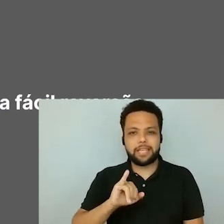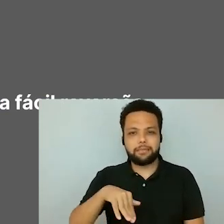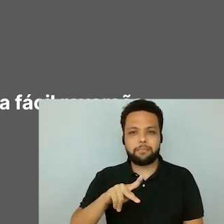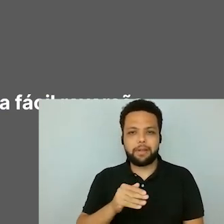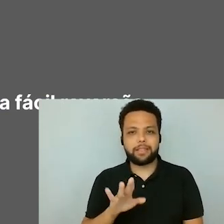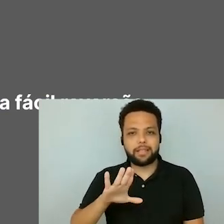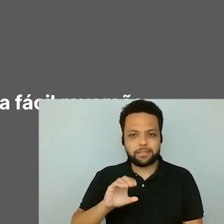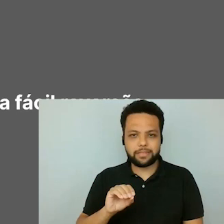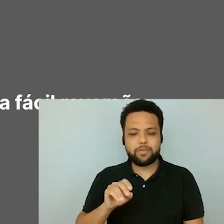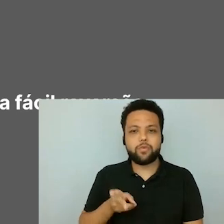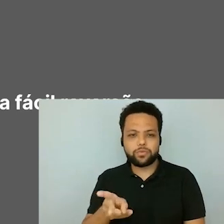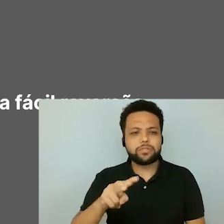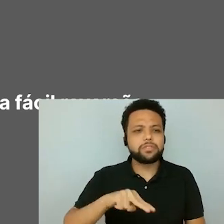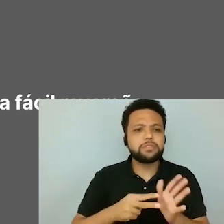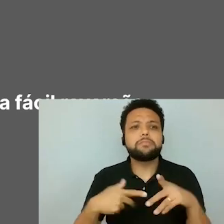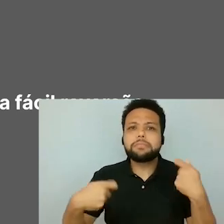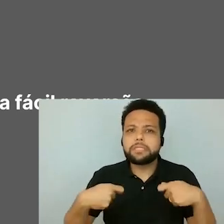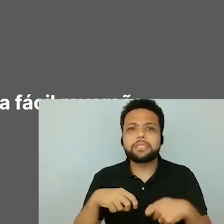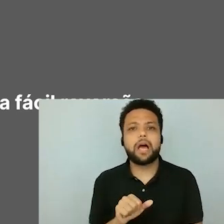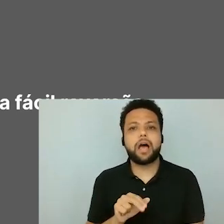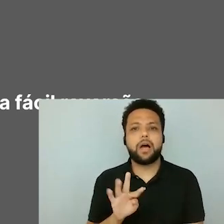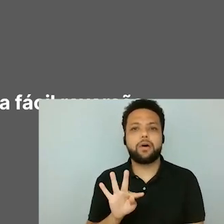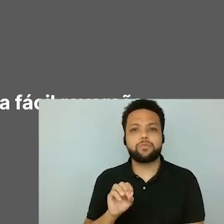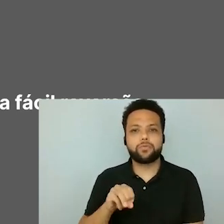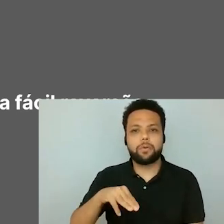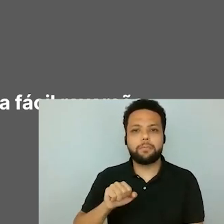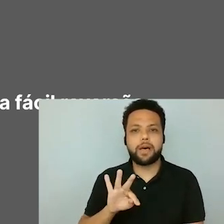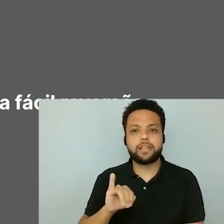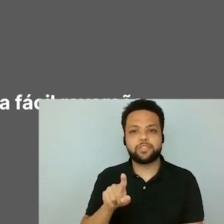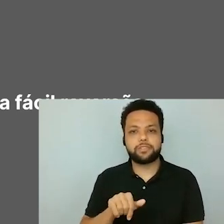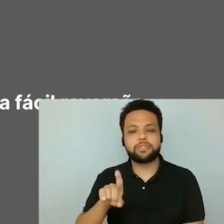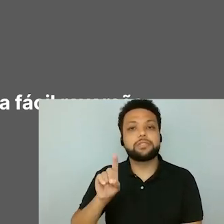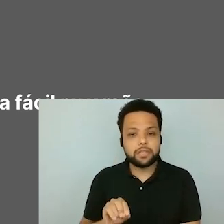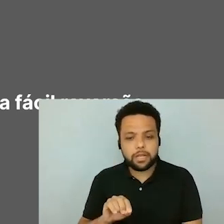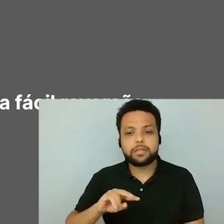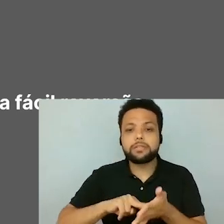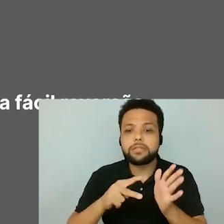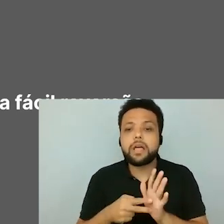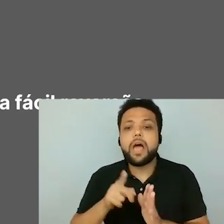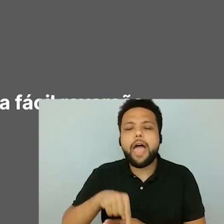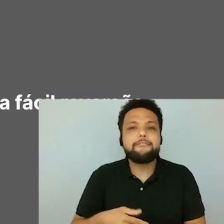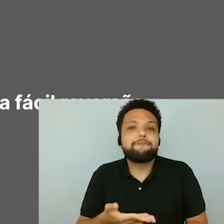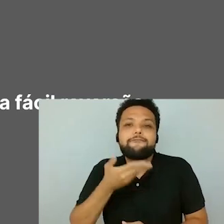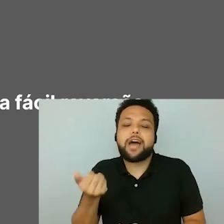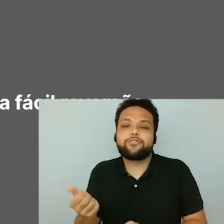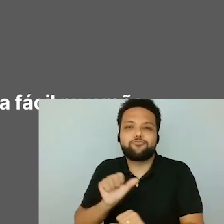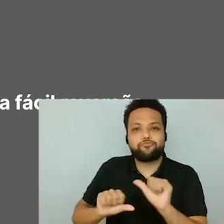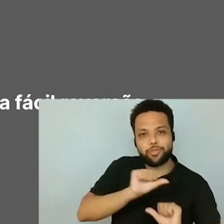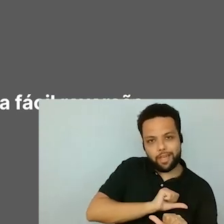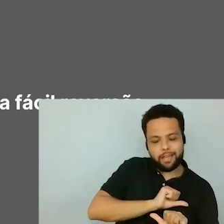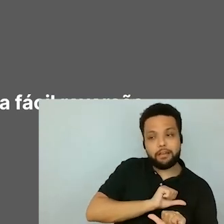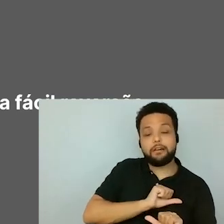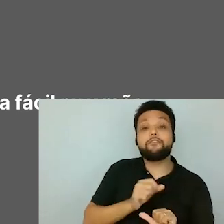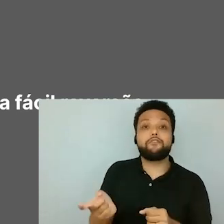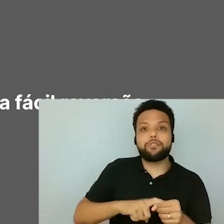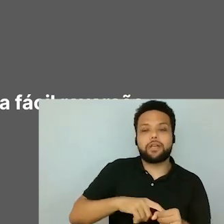deploy automatizado, pelo mesmo motivo da infra, né, ter uma reversão fácil. Então, sei lá, tipo, eu coloquei um código em